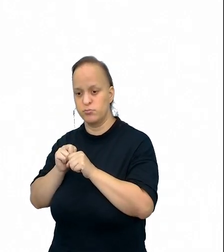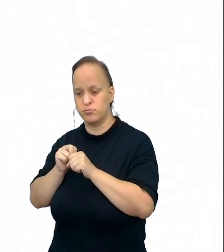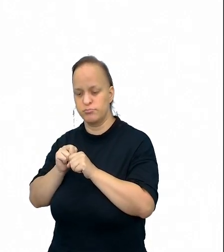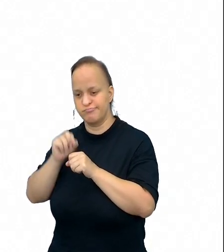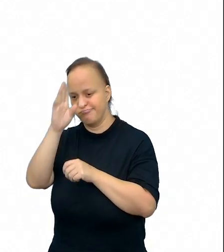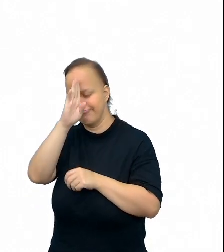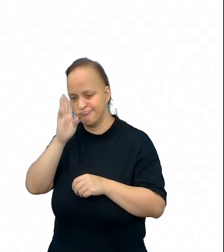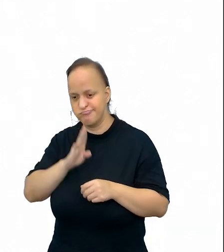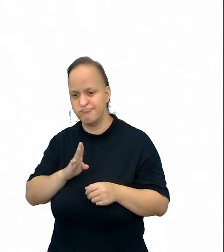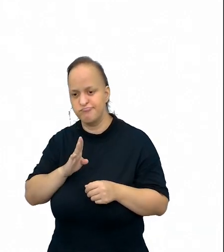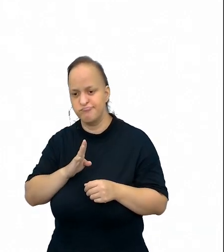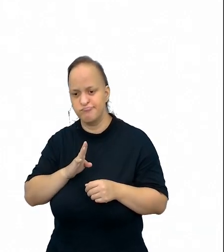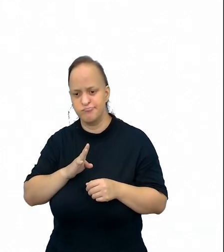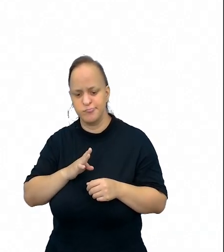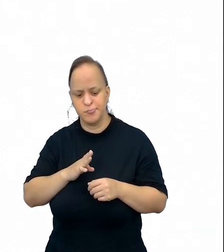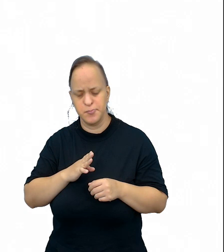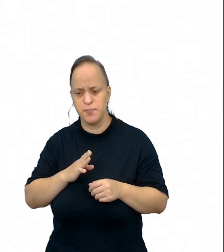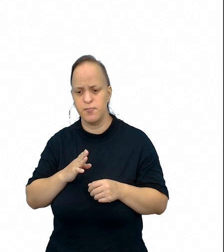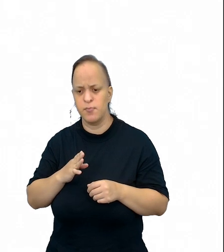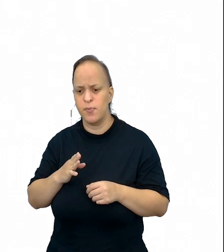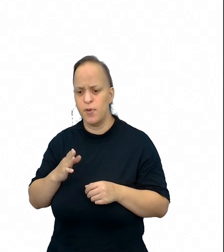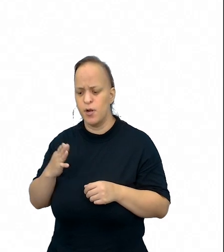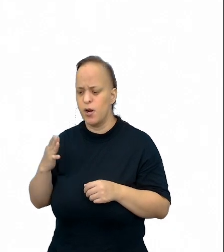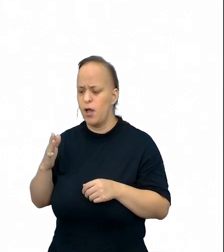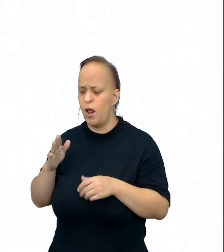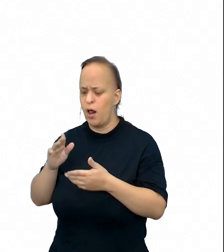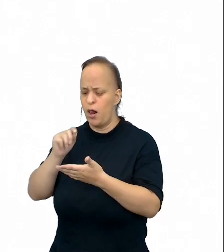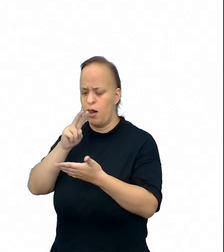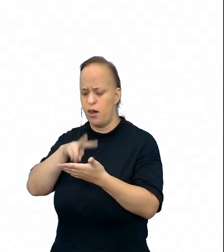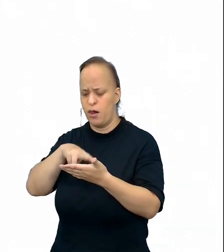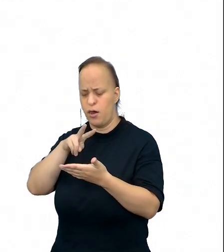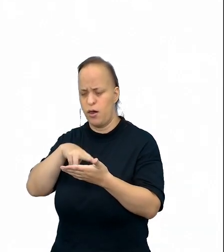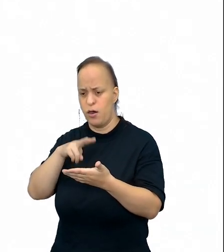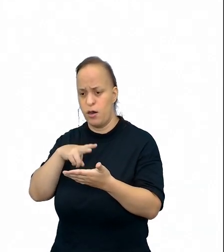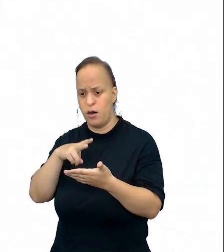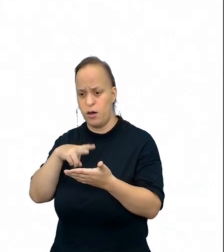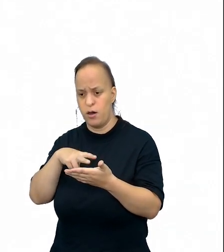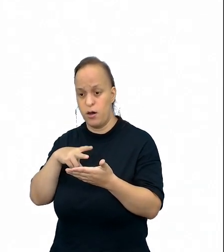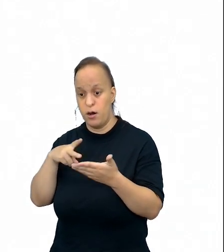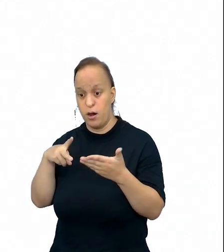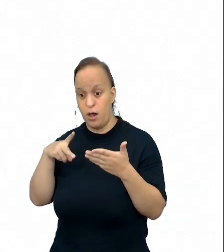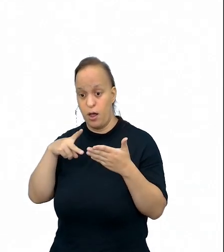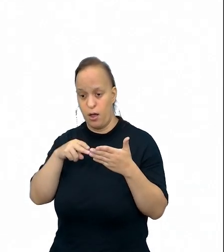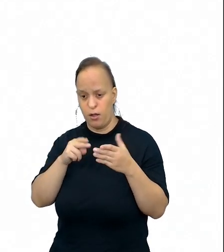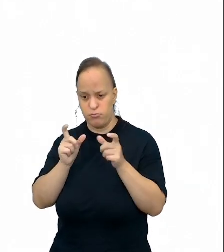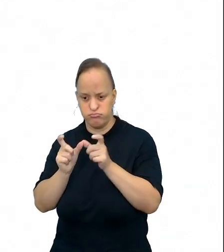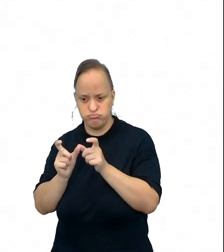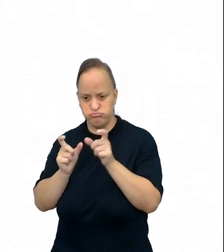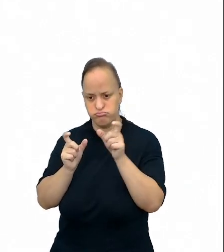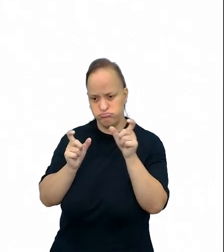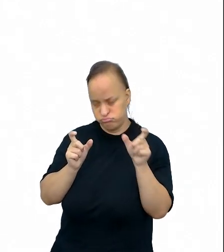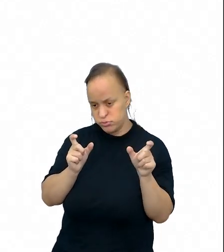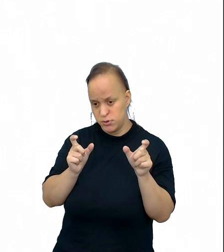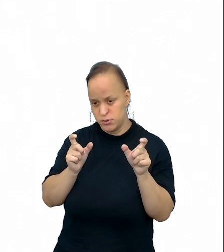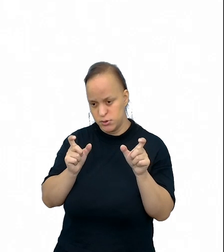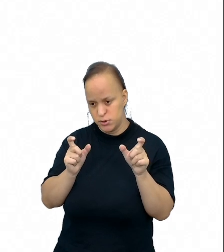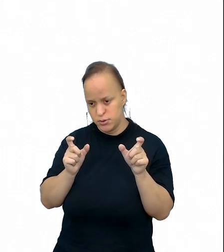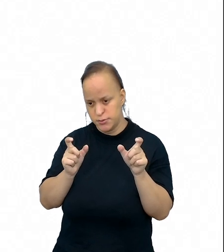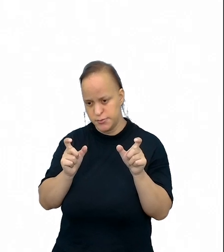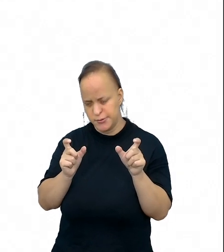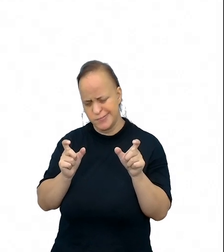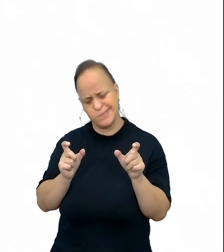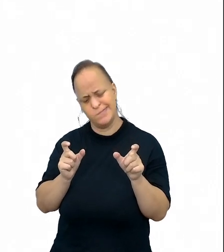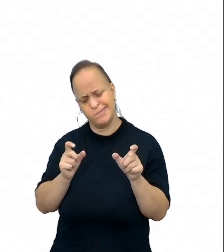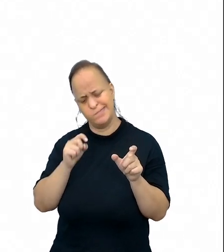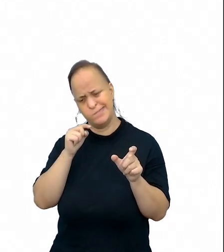este autor, principalmente observando se a visão realista do seu romance, né, regionalista, é uma